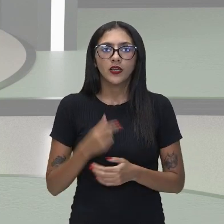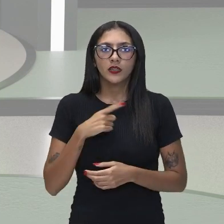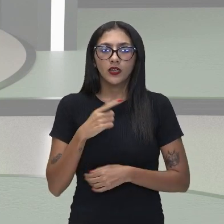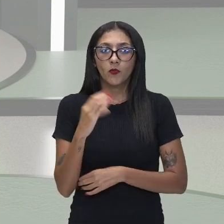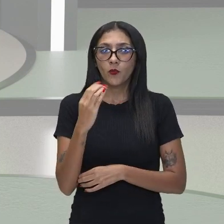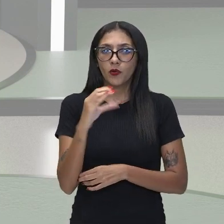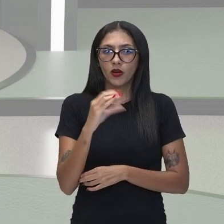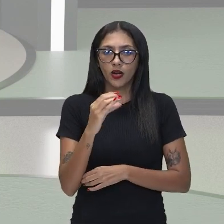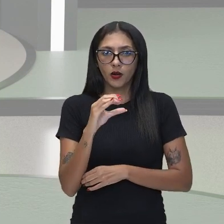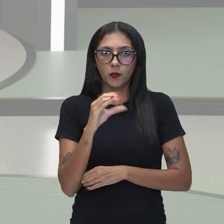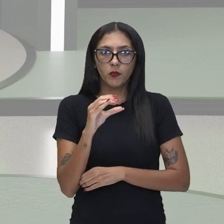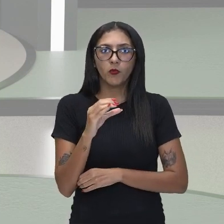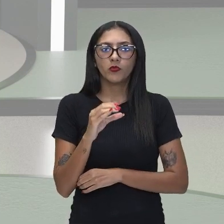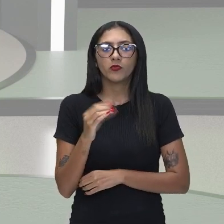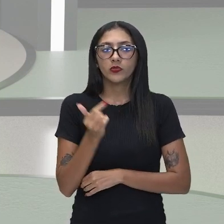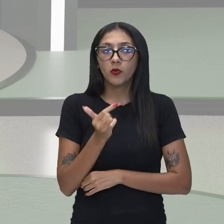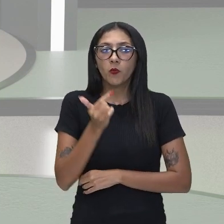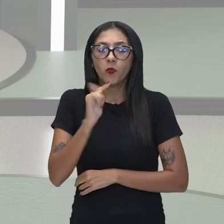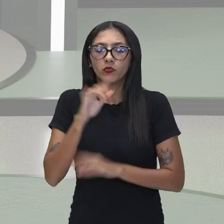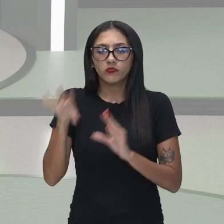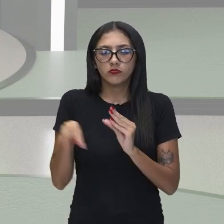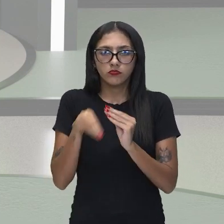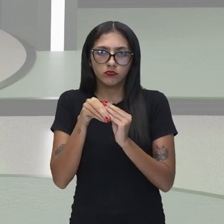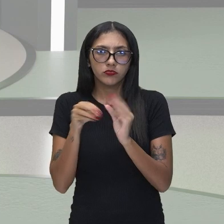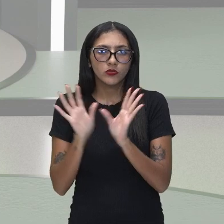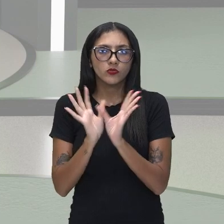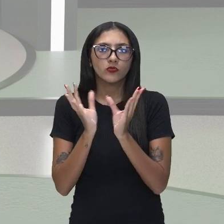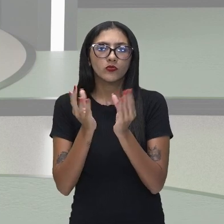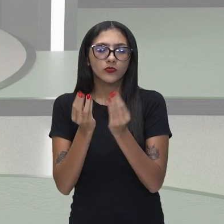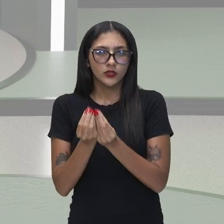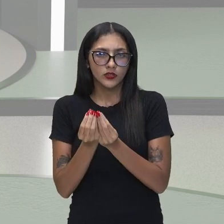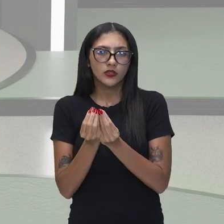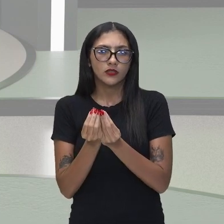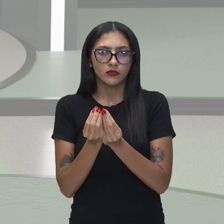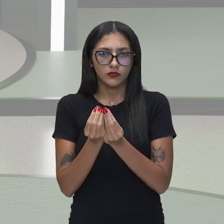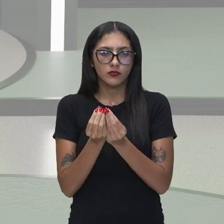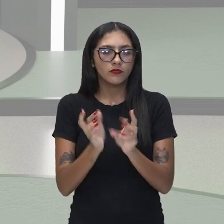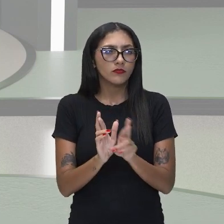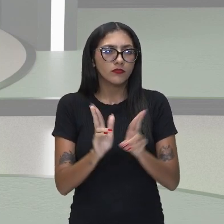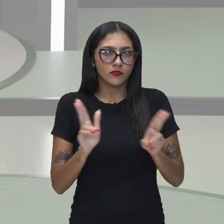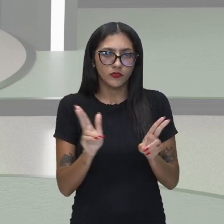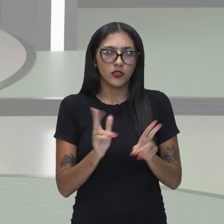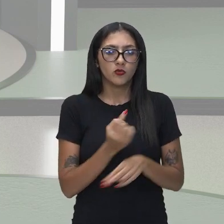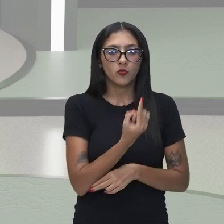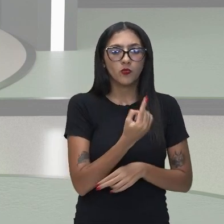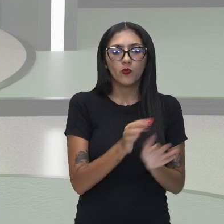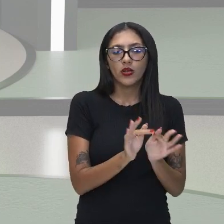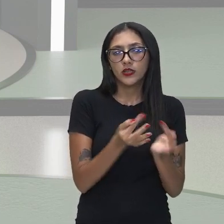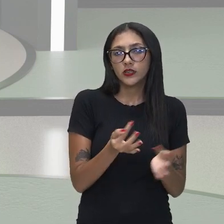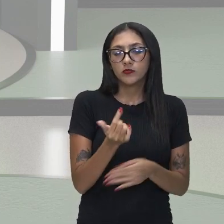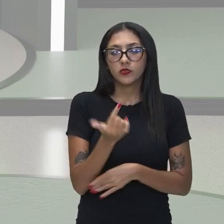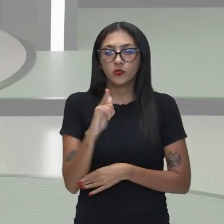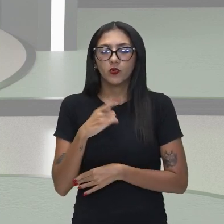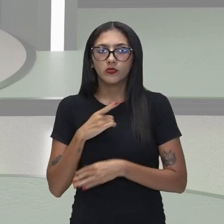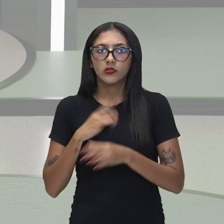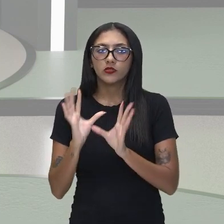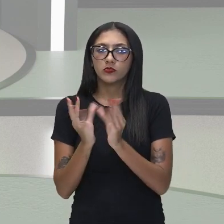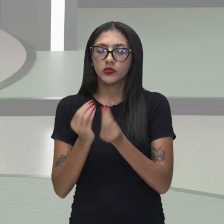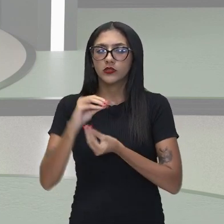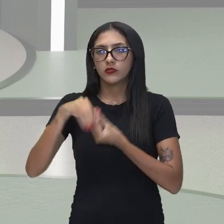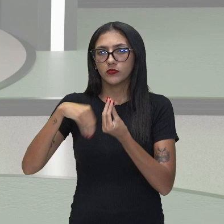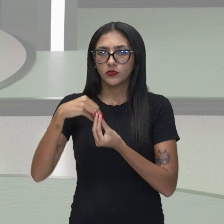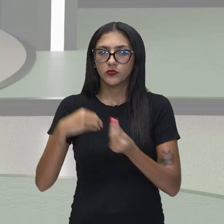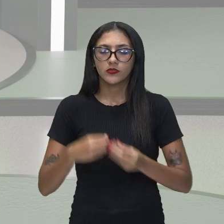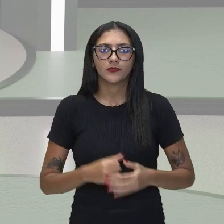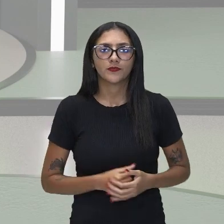estar ligada a um carbono saturado e o enol a um carbono insaturado. E existe um outro composto, uma outra